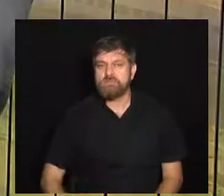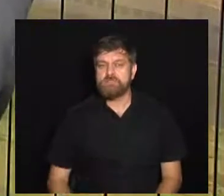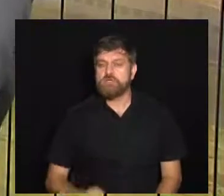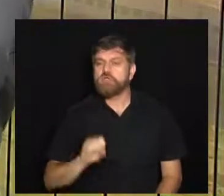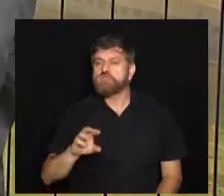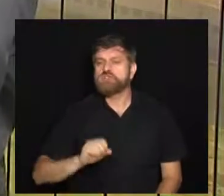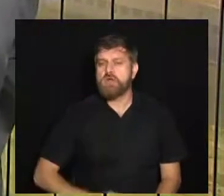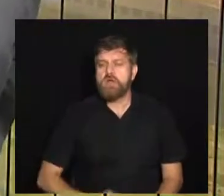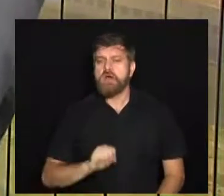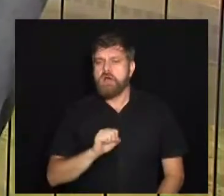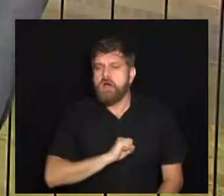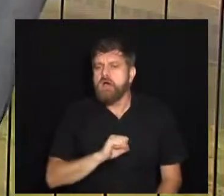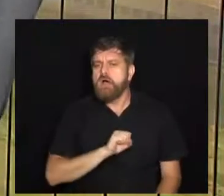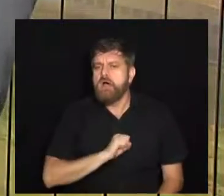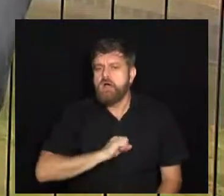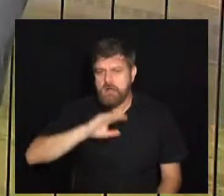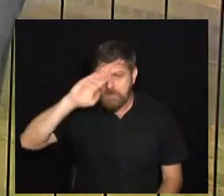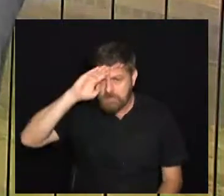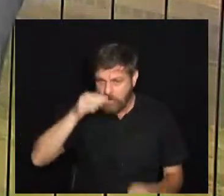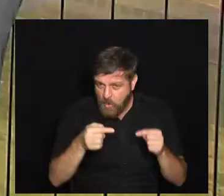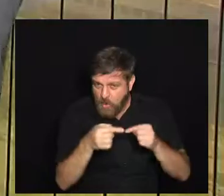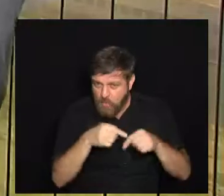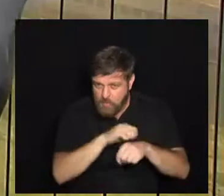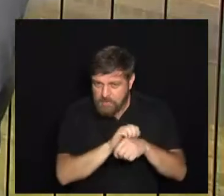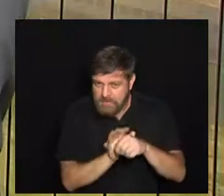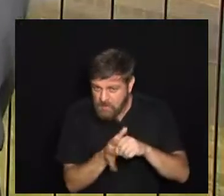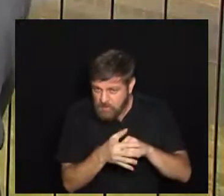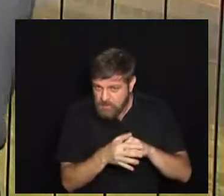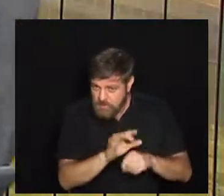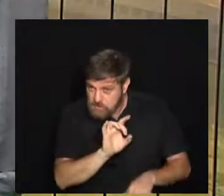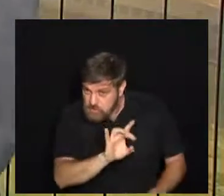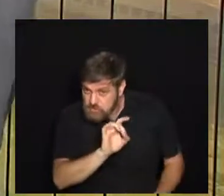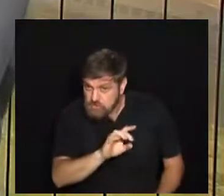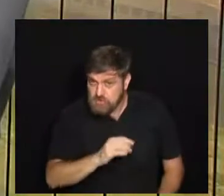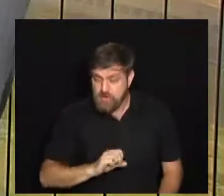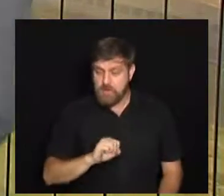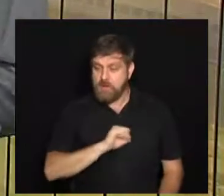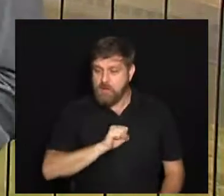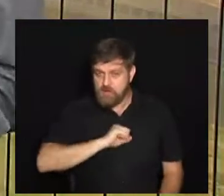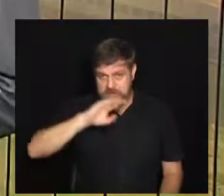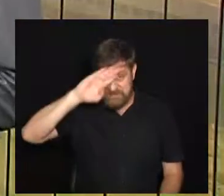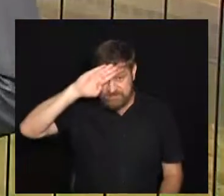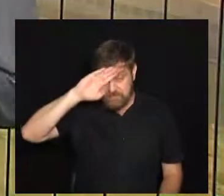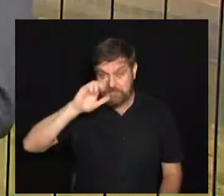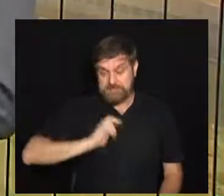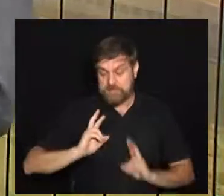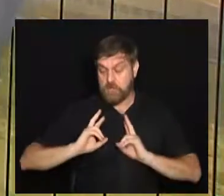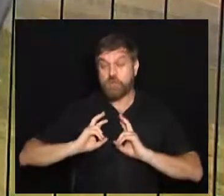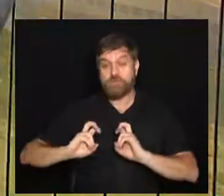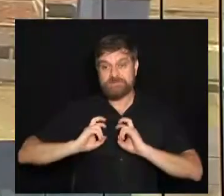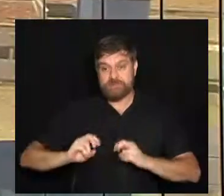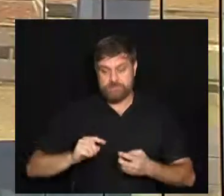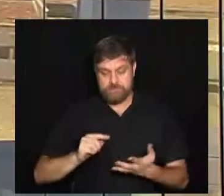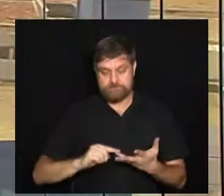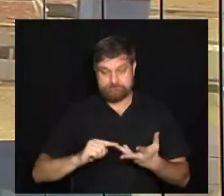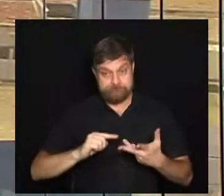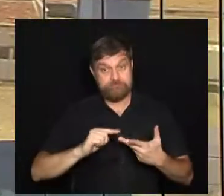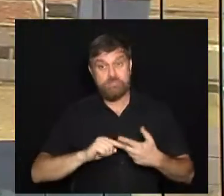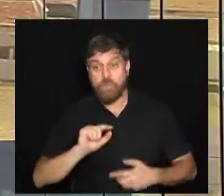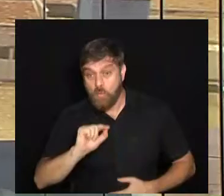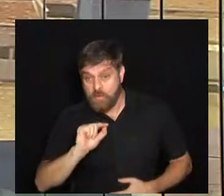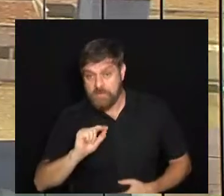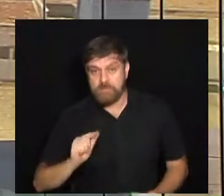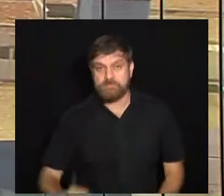tosse e febre pode ser o coronavírus ela quer de indaiatuba pode os sintomas do coronavírus são vão amar